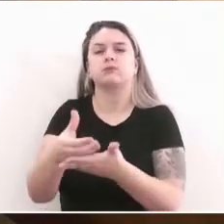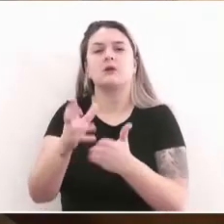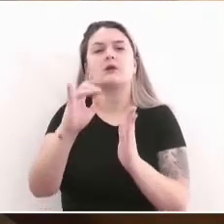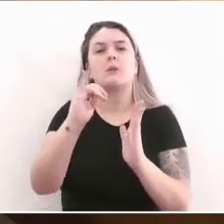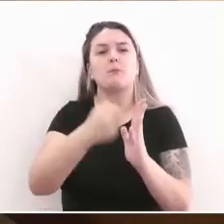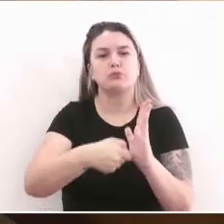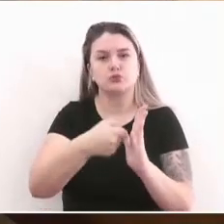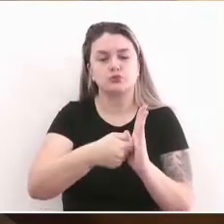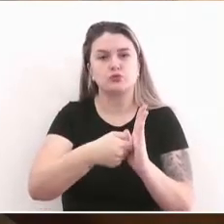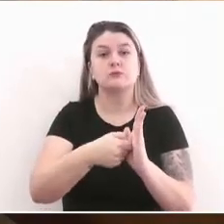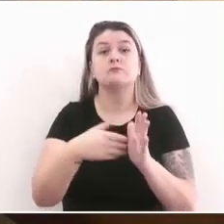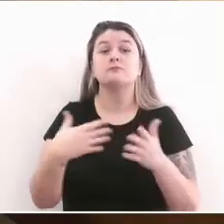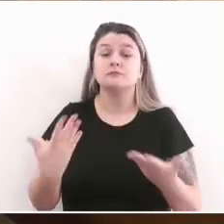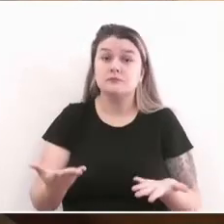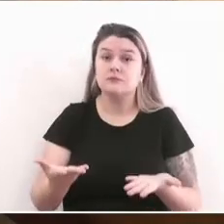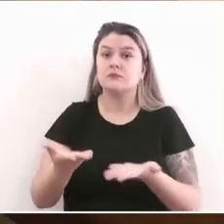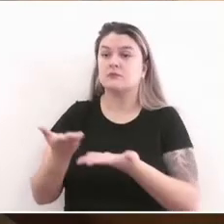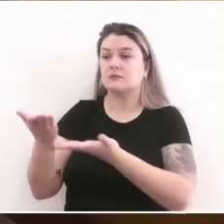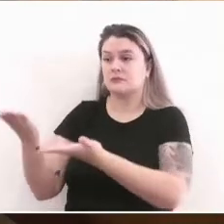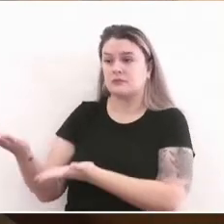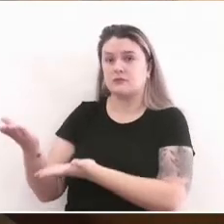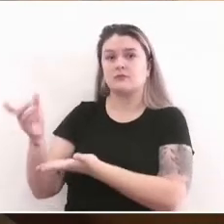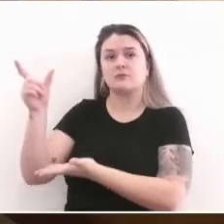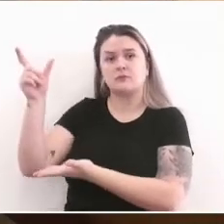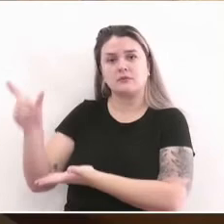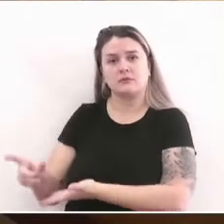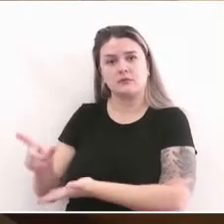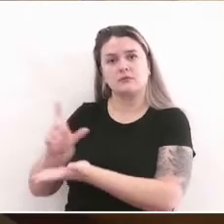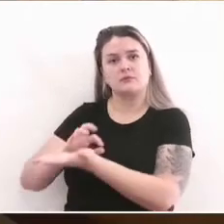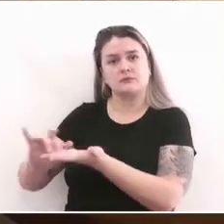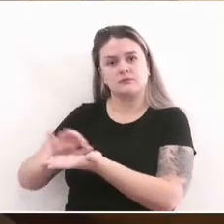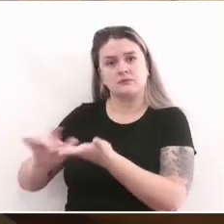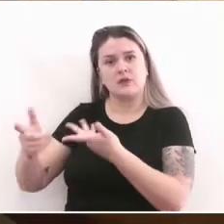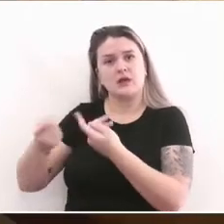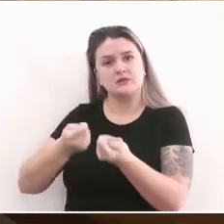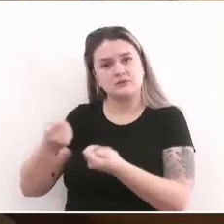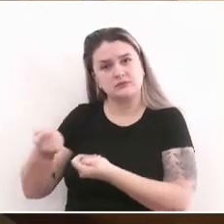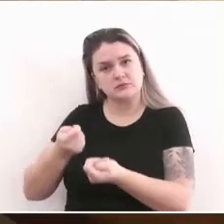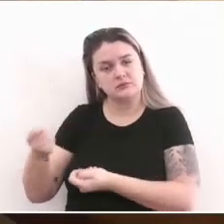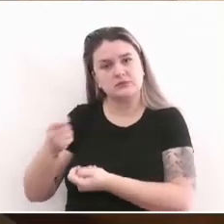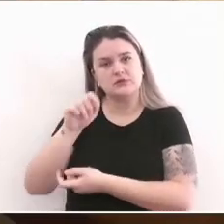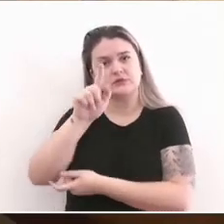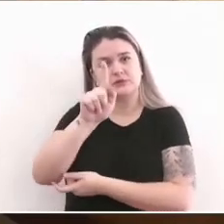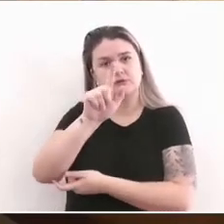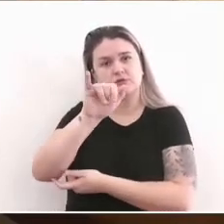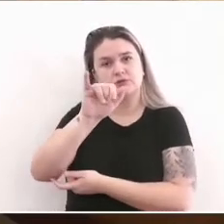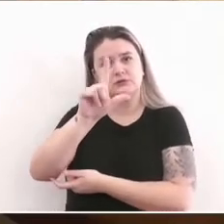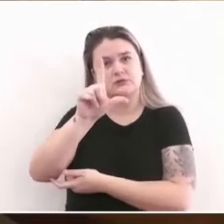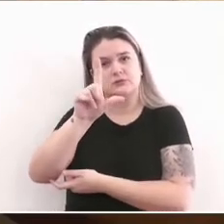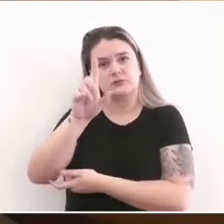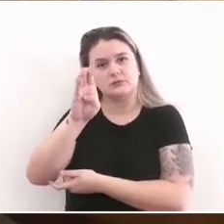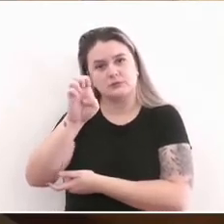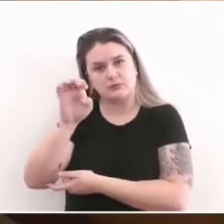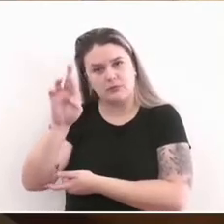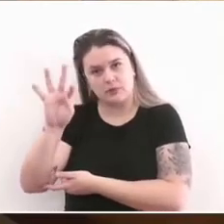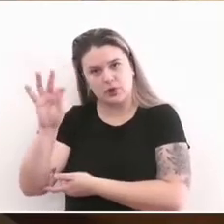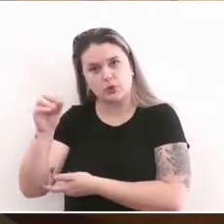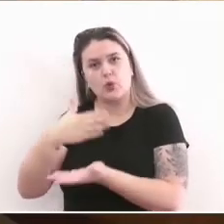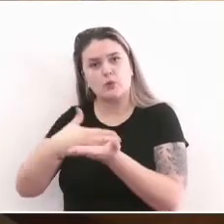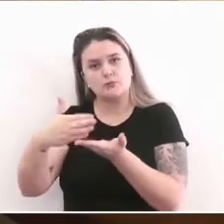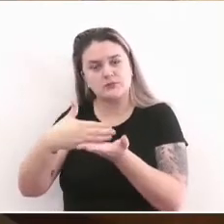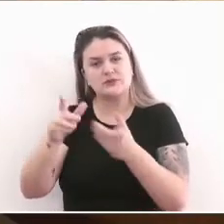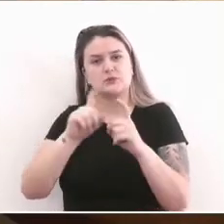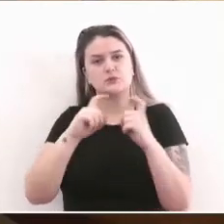impostos. Então, eu de imediato passo a palavra para o secretário de Administração, Gilberto, para dar início à